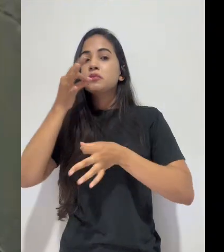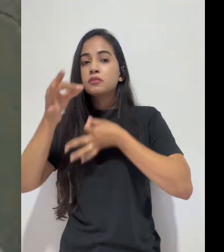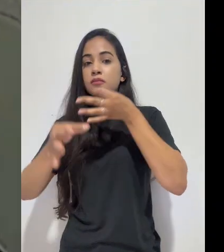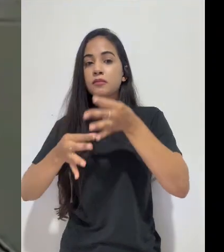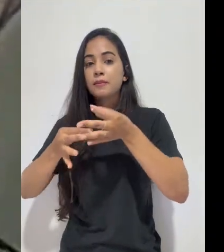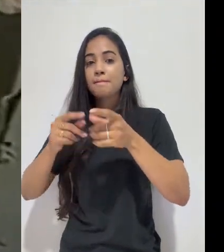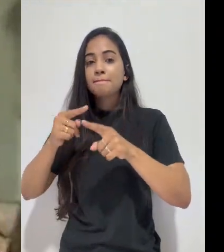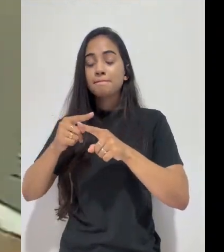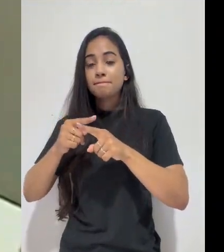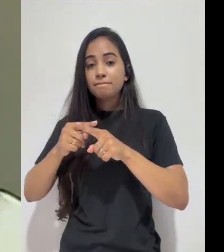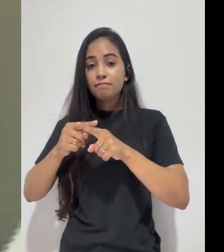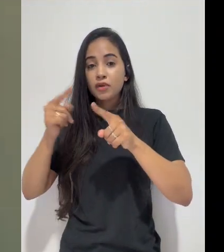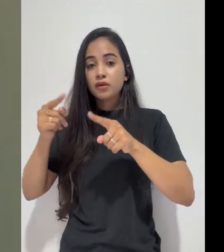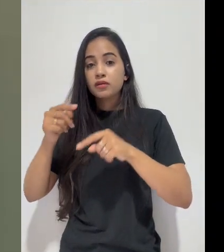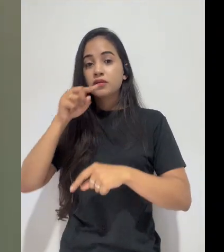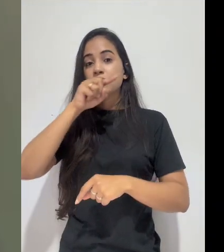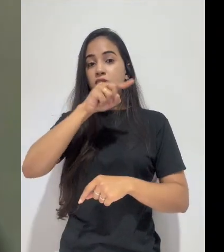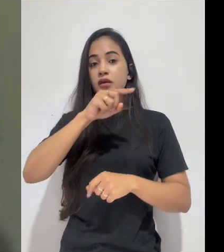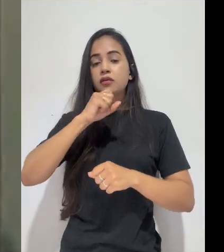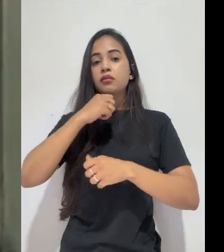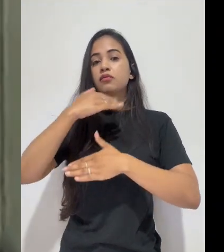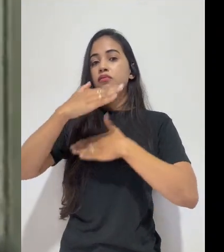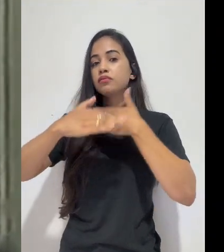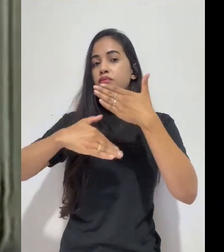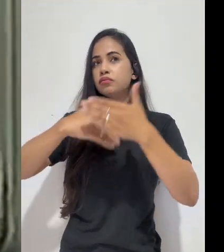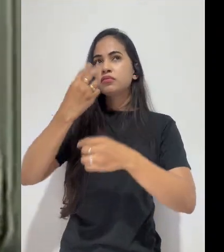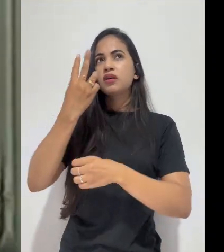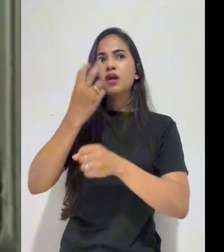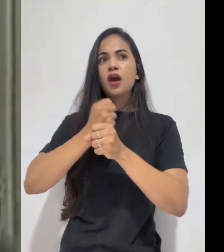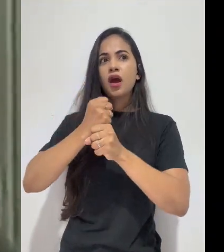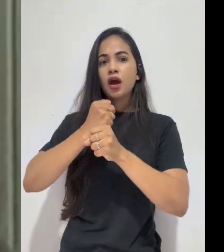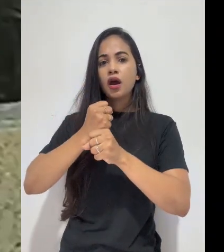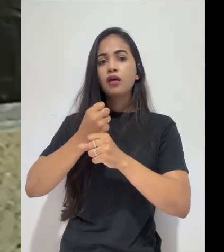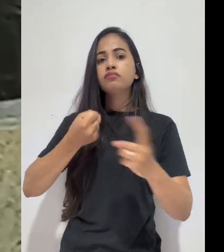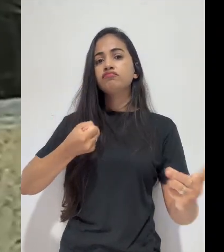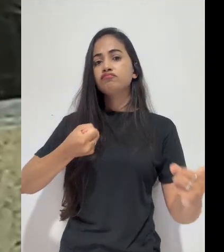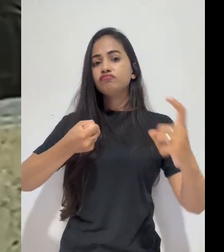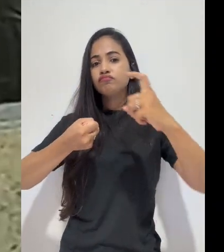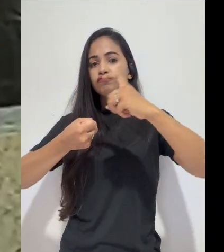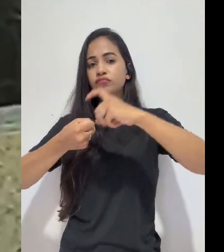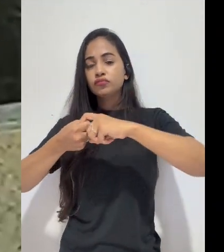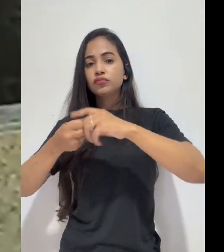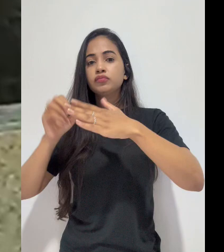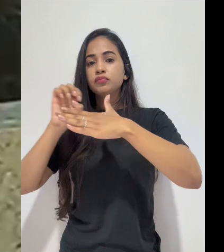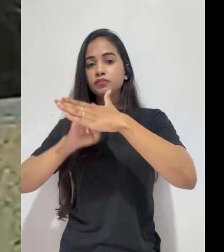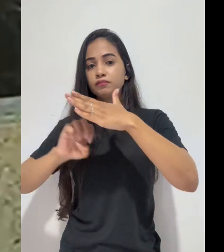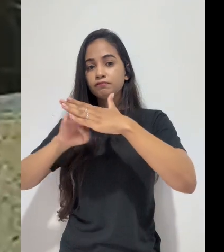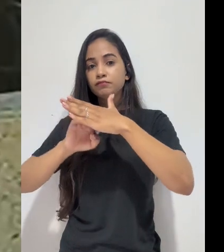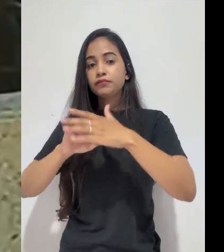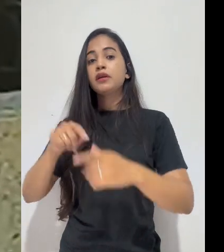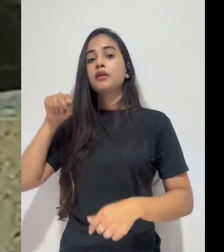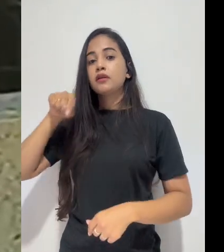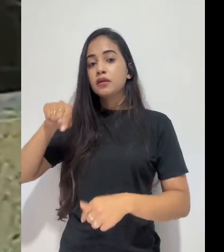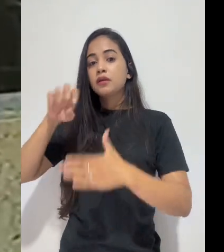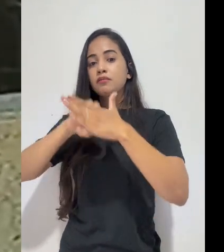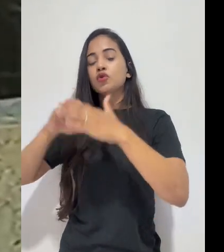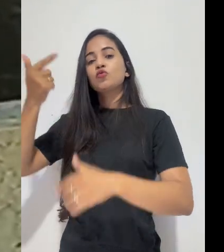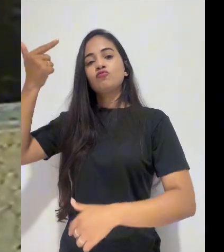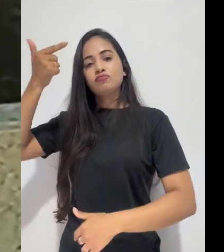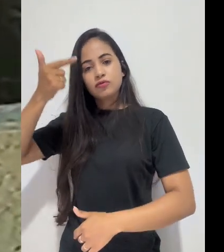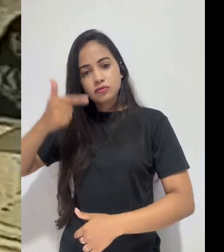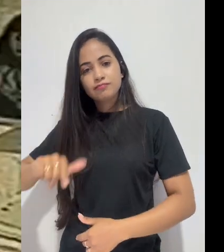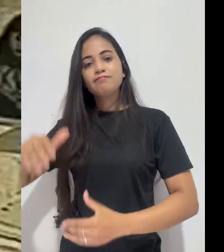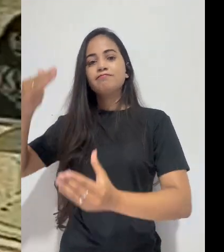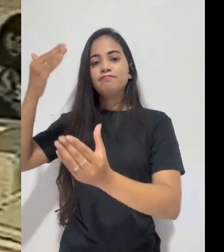gosto. E Vicente foi reintegrado quase 3 anos depois. A Eletrosul, no entanto, recorreu e